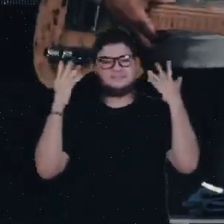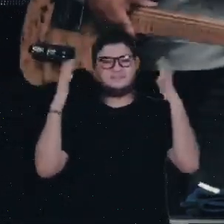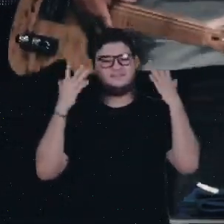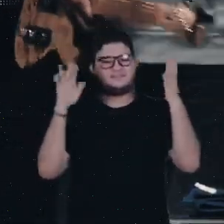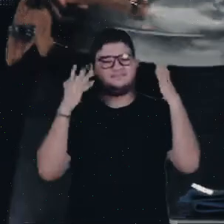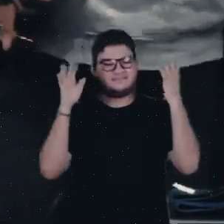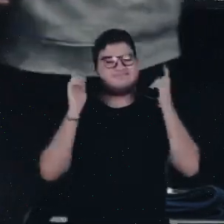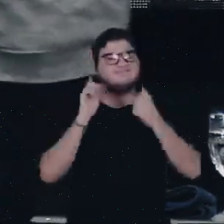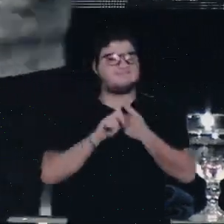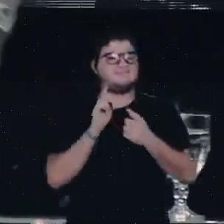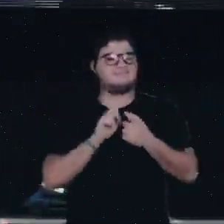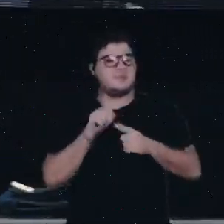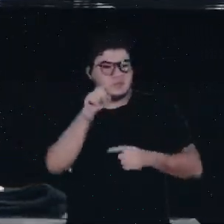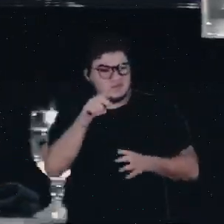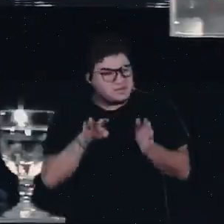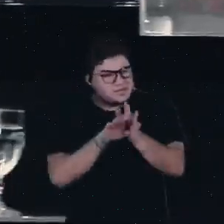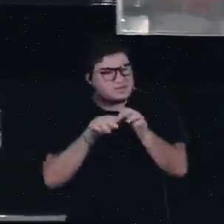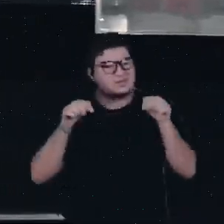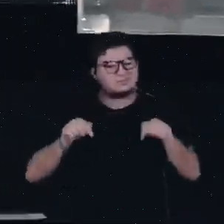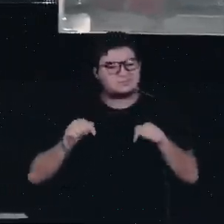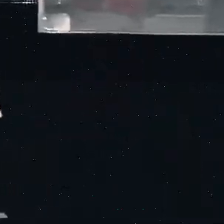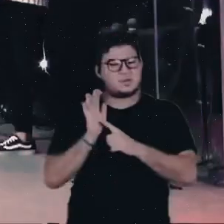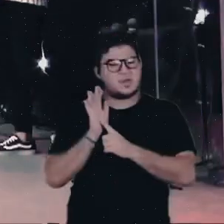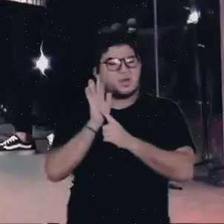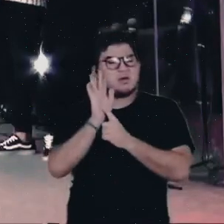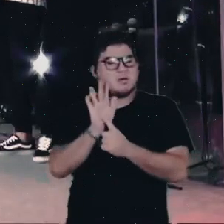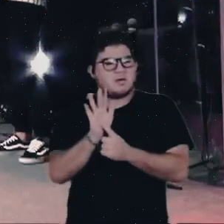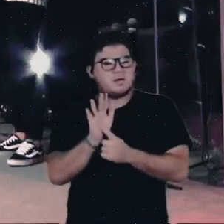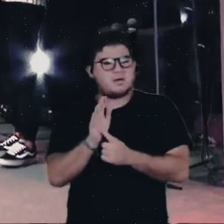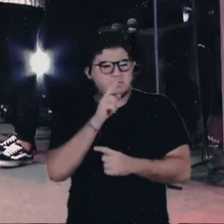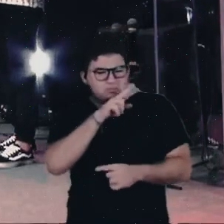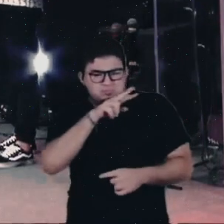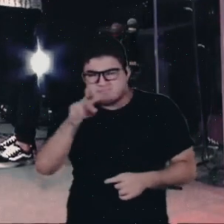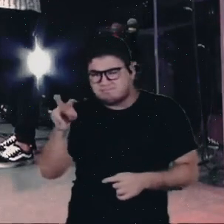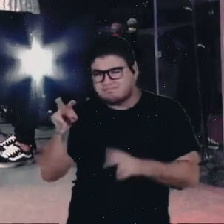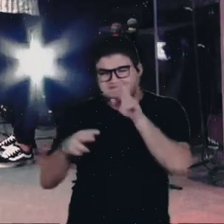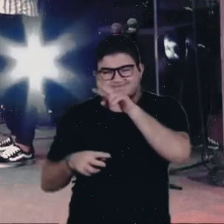É por isso que você está aqui. Olha o naipe aqui, gente.